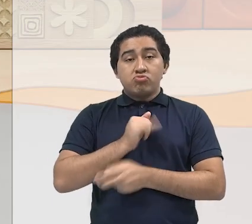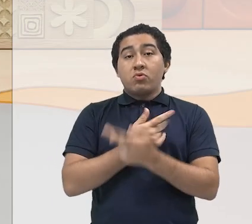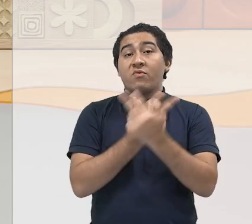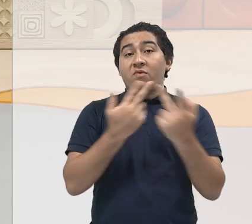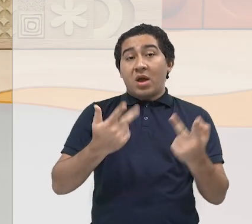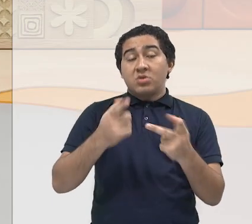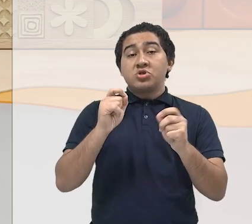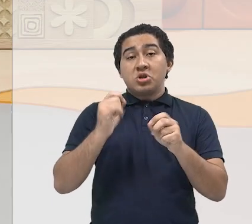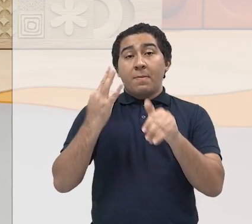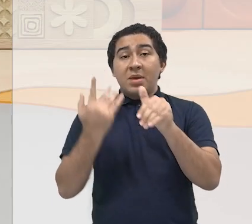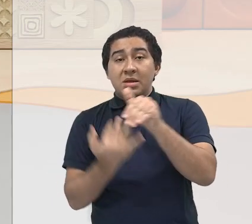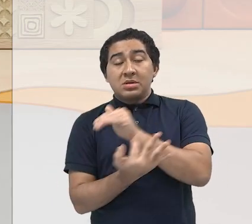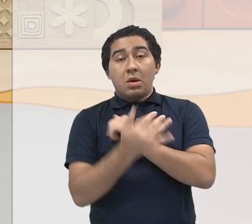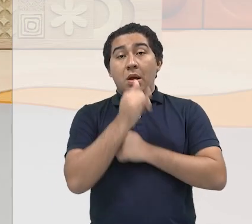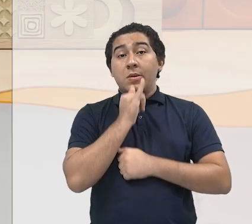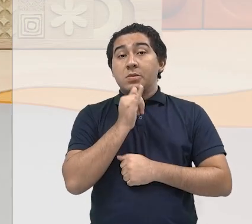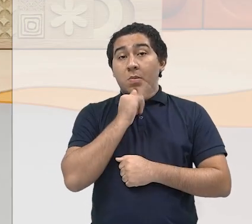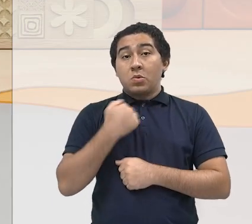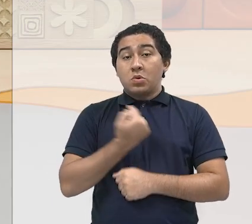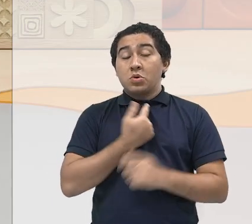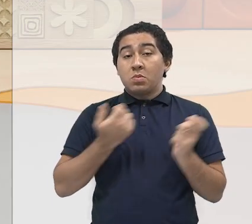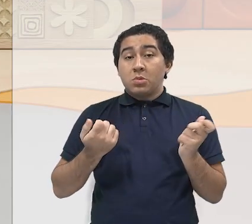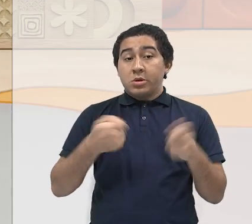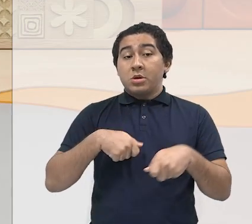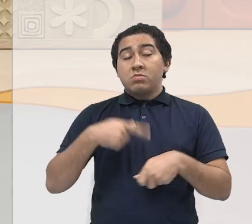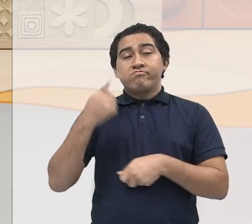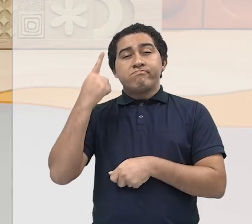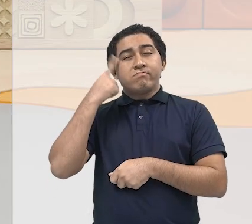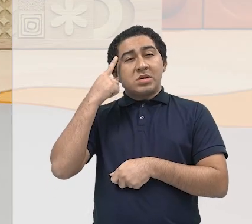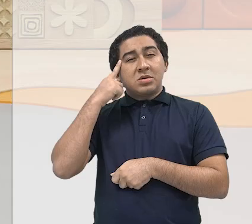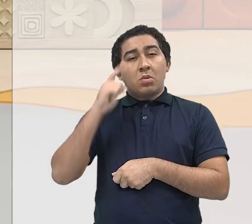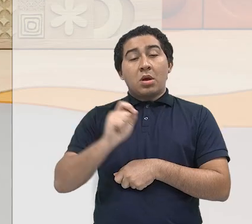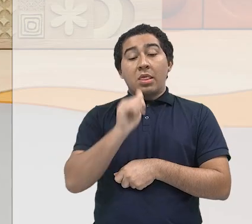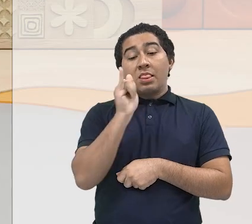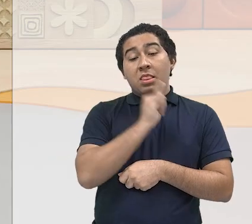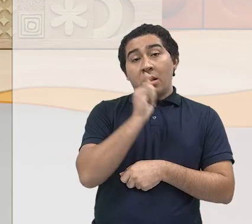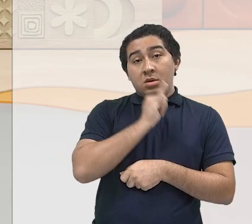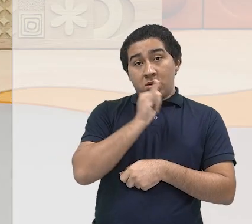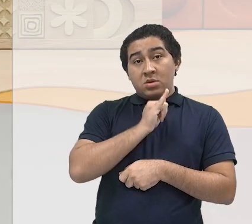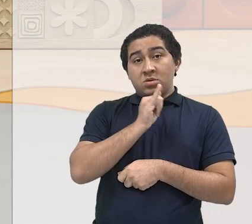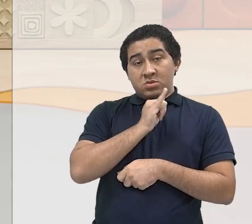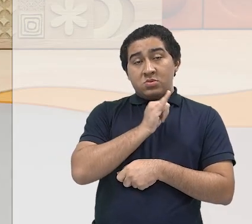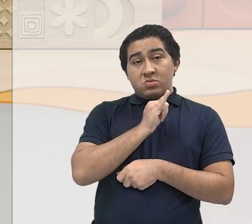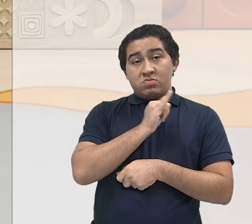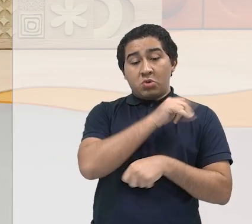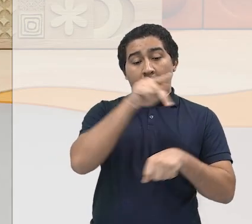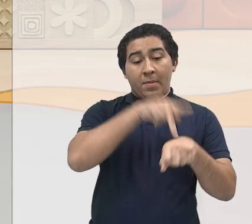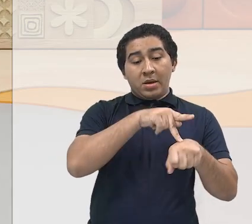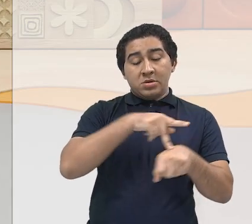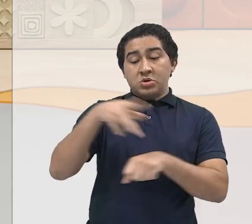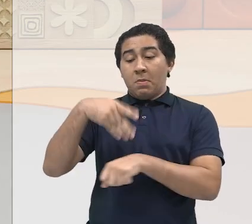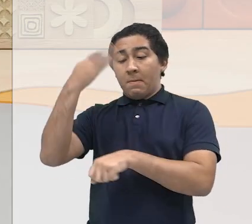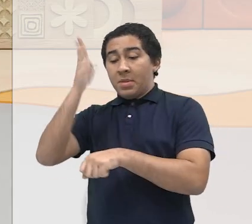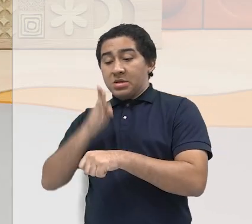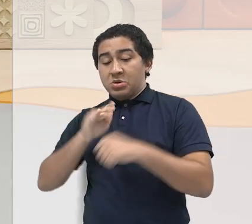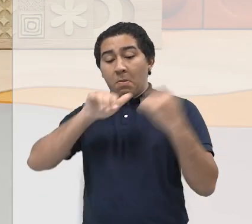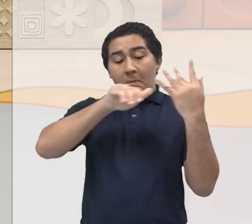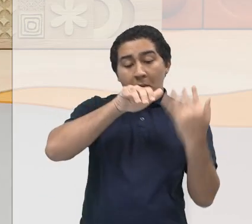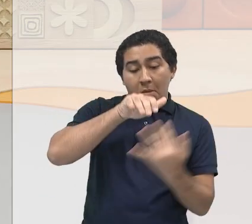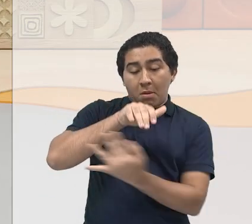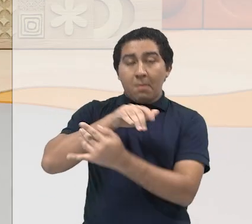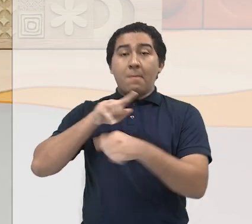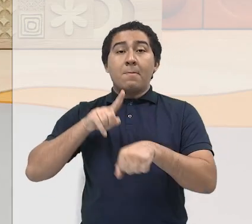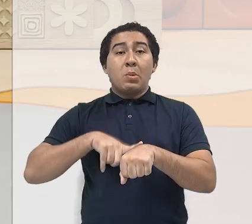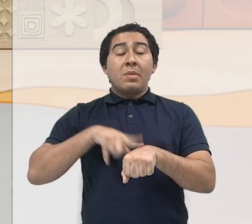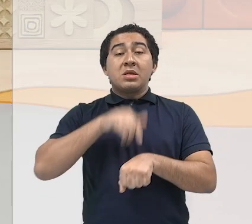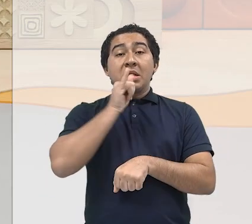de migrações, como a gente pode citar italianos que vieram para o Brasil, né, em determinados momentos em que, por exemplo, no